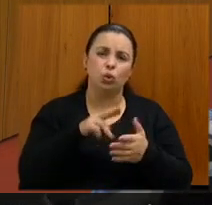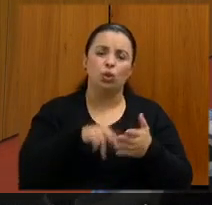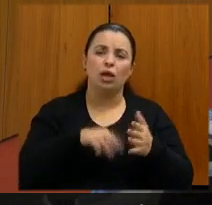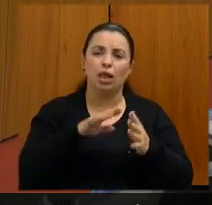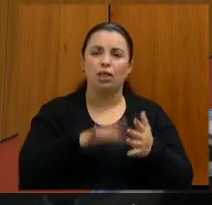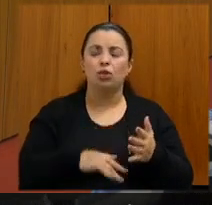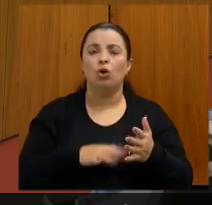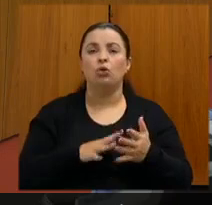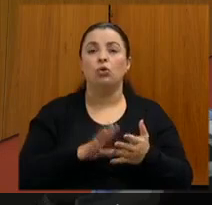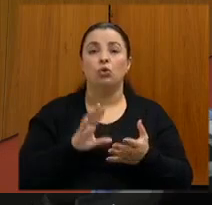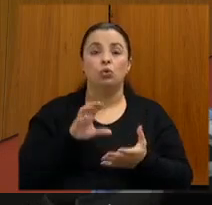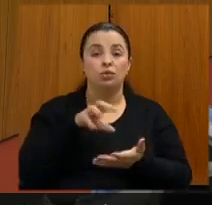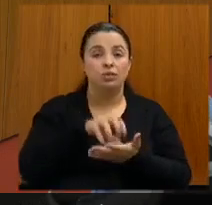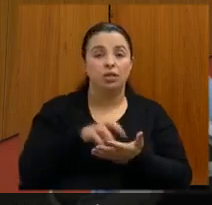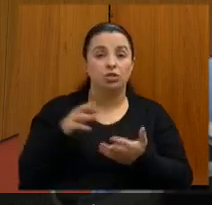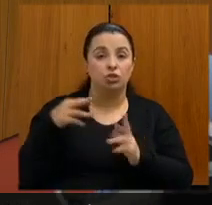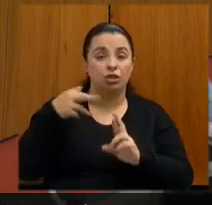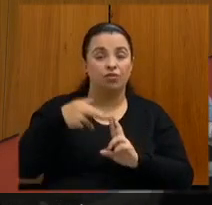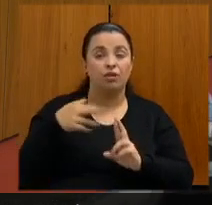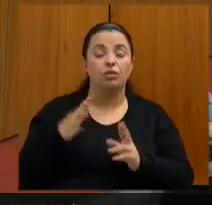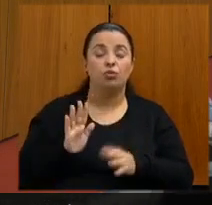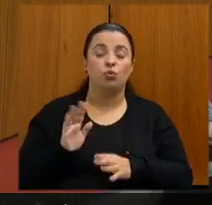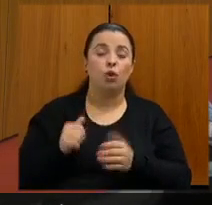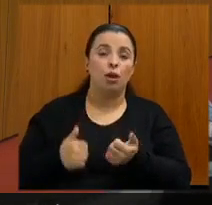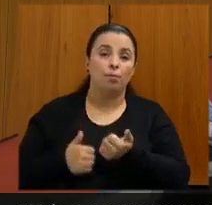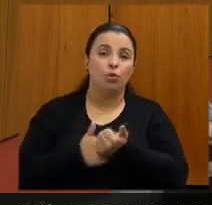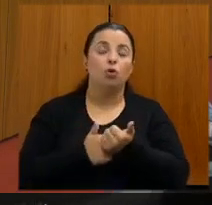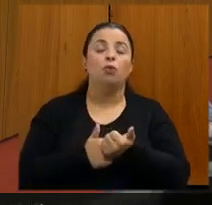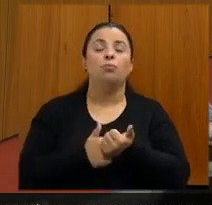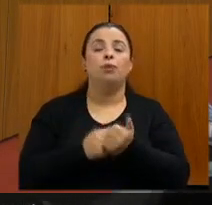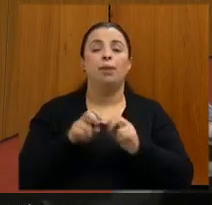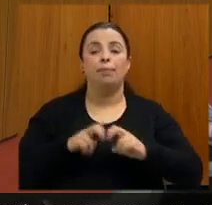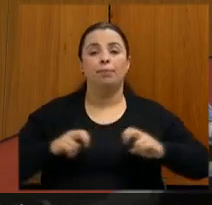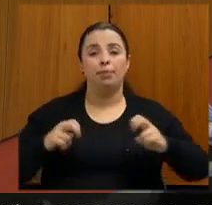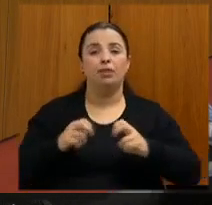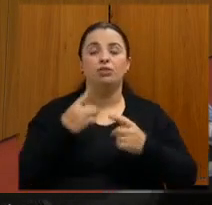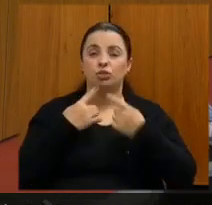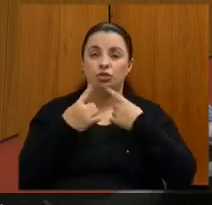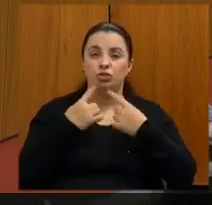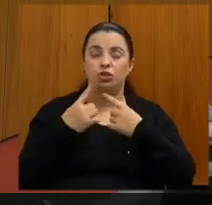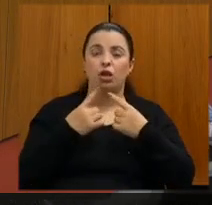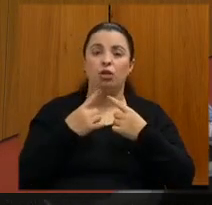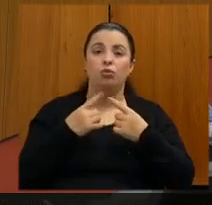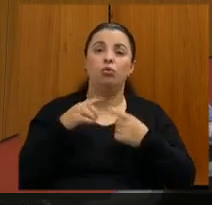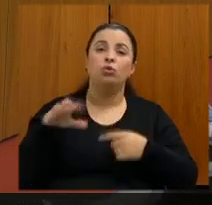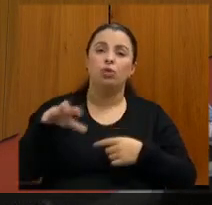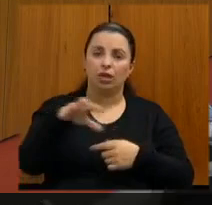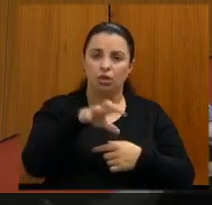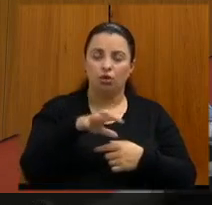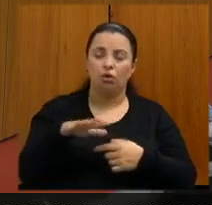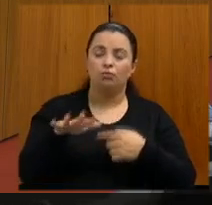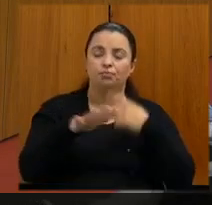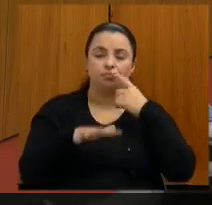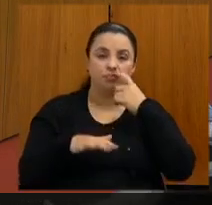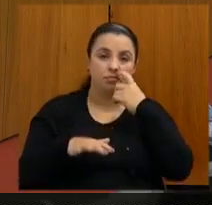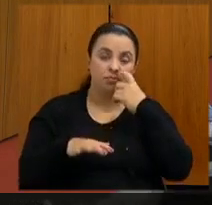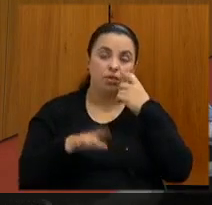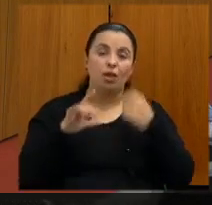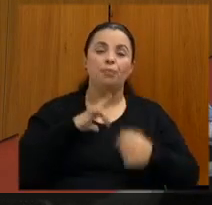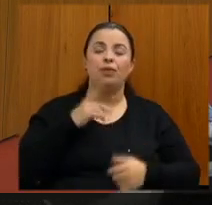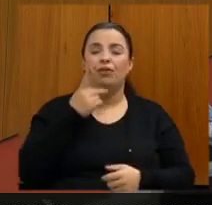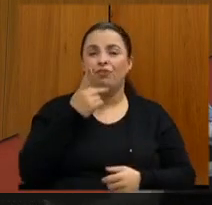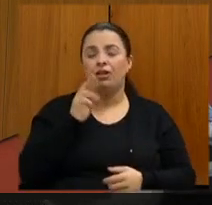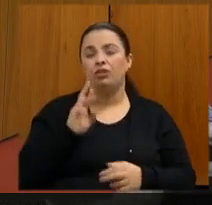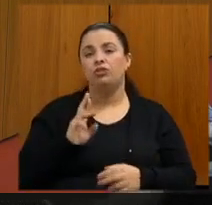de referência como um apoio para mesa de diálogo no território mas nós tivemos fala aqui do centro de referência do Ned do Norte